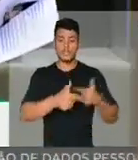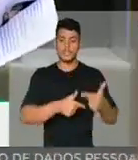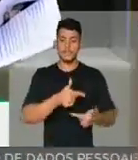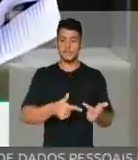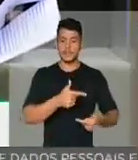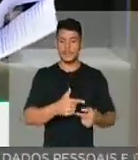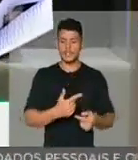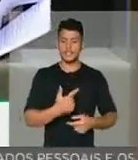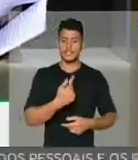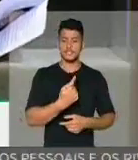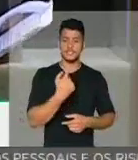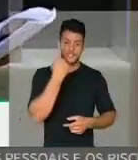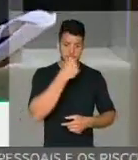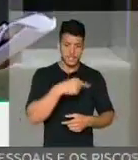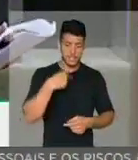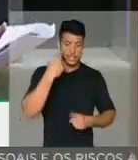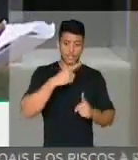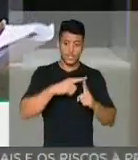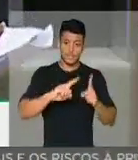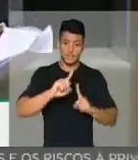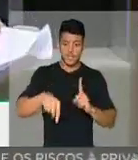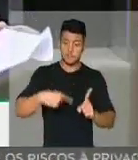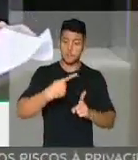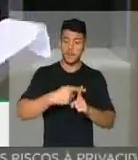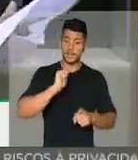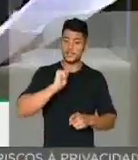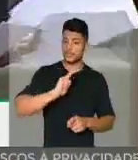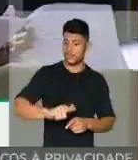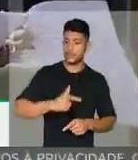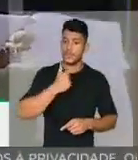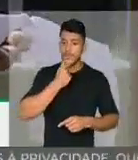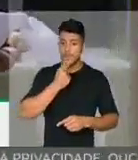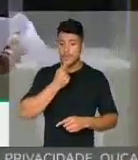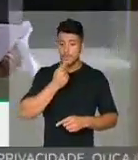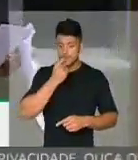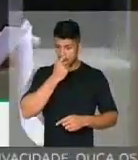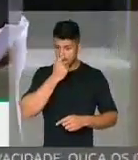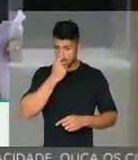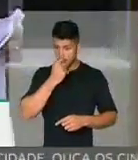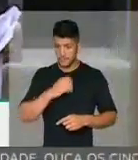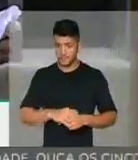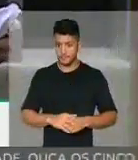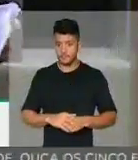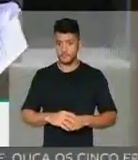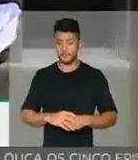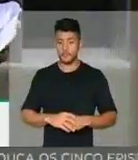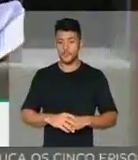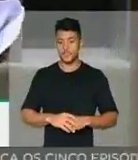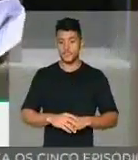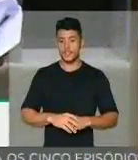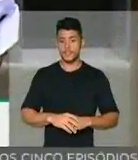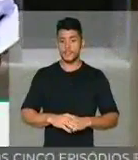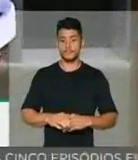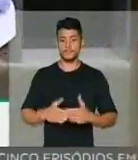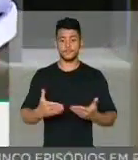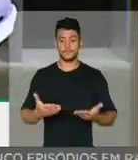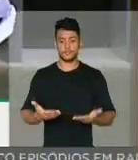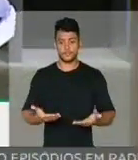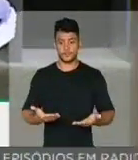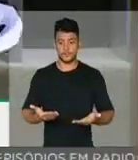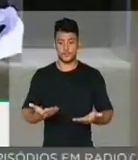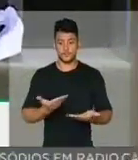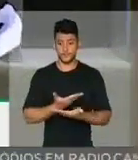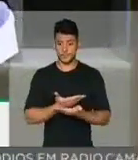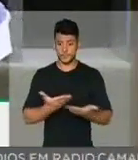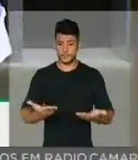média 7 horas e meia a mais que os homens por semana. Senhora Presidente, senhores e